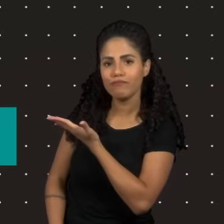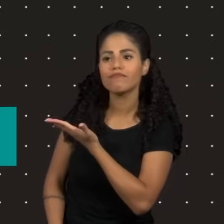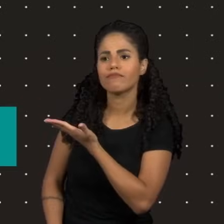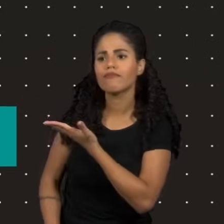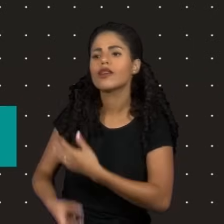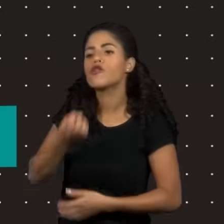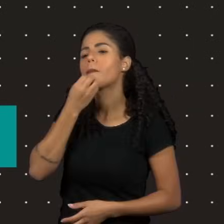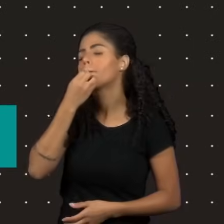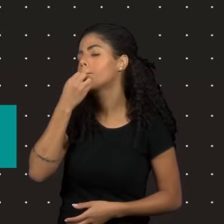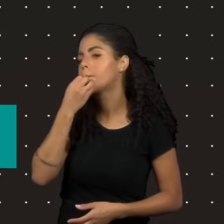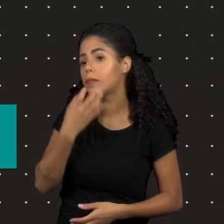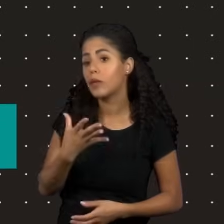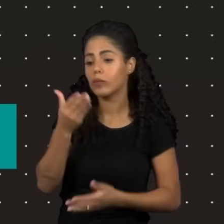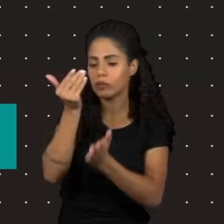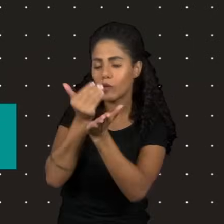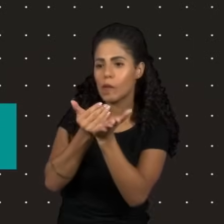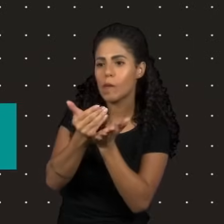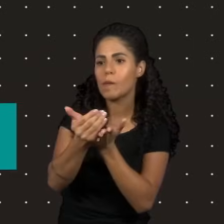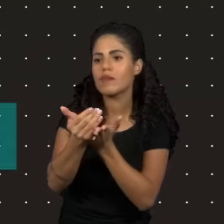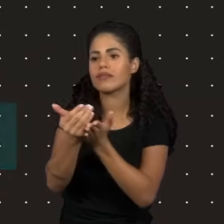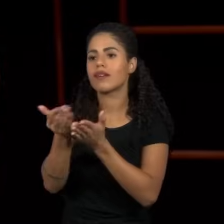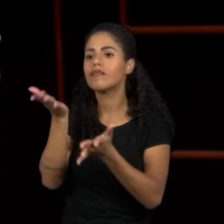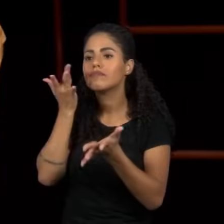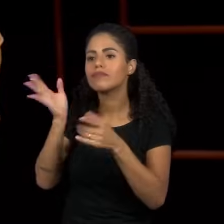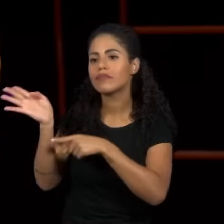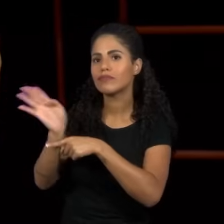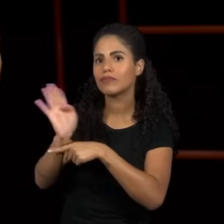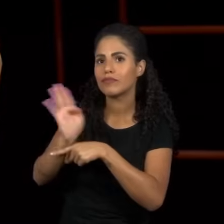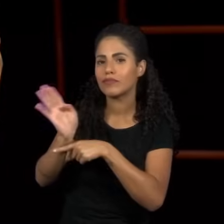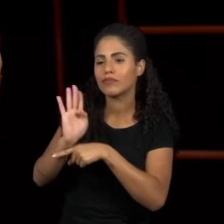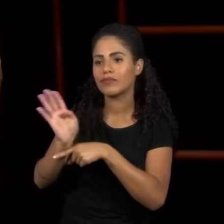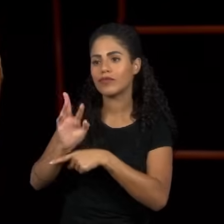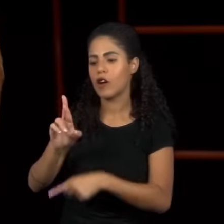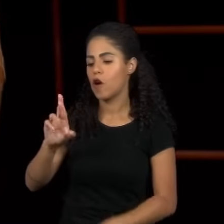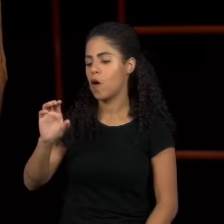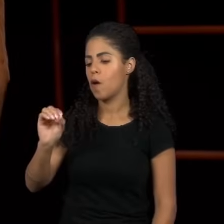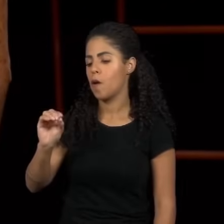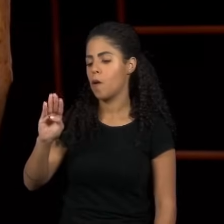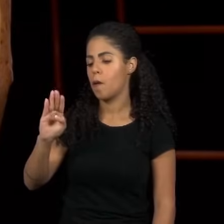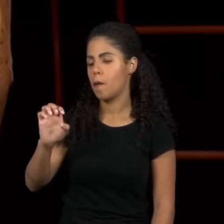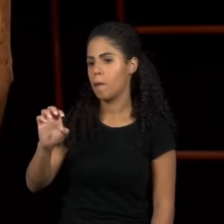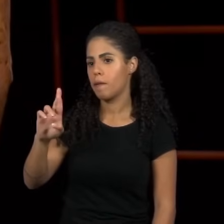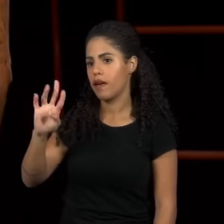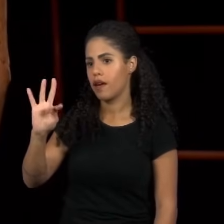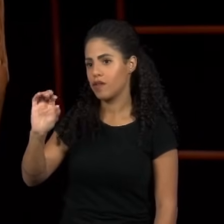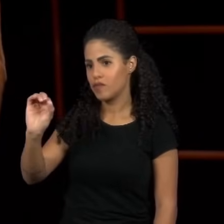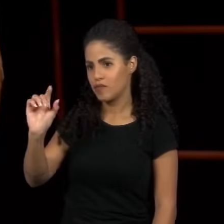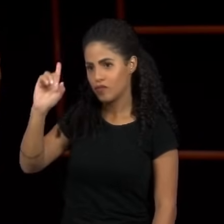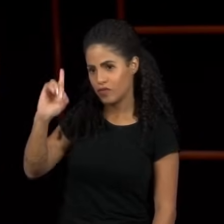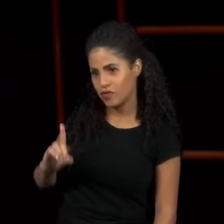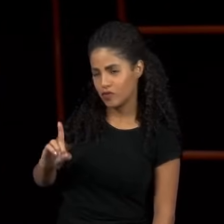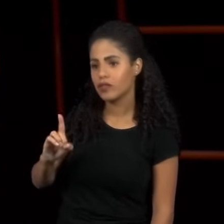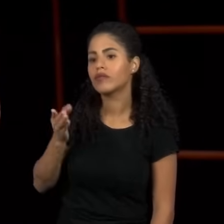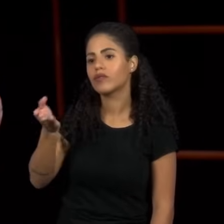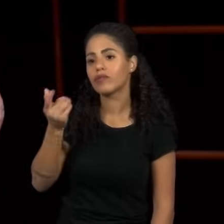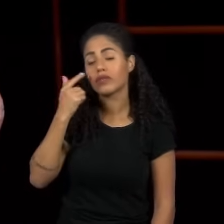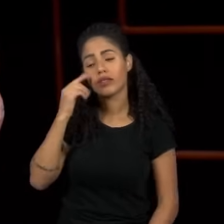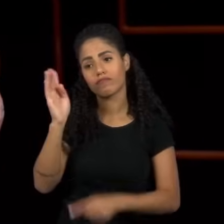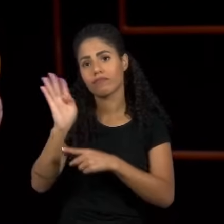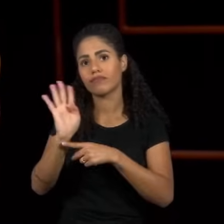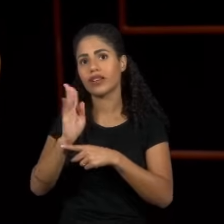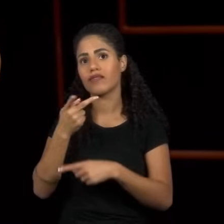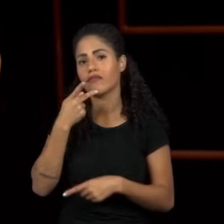bênção começar cinema participando de um filme de Roberto Santos e que foi um filme, como você